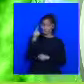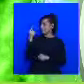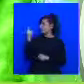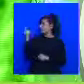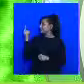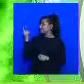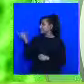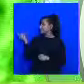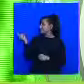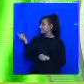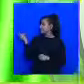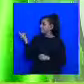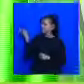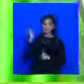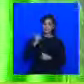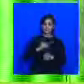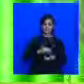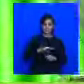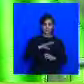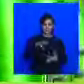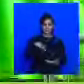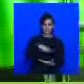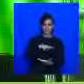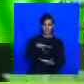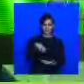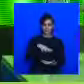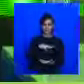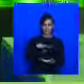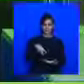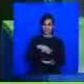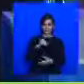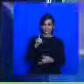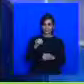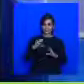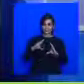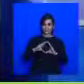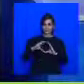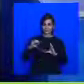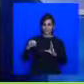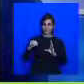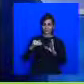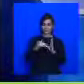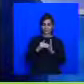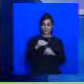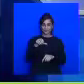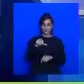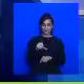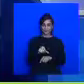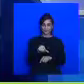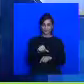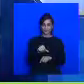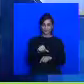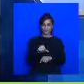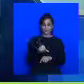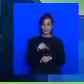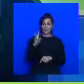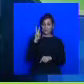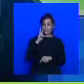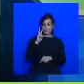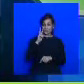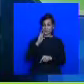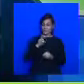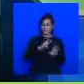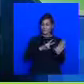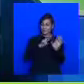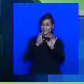posicionada, valendo. Globo recarregado, embaralhando 10 bolas numeradas de 0 a 9. Lembrando